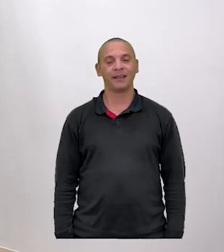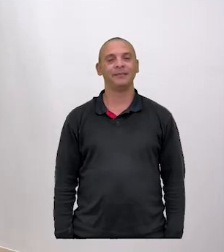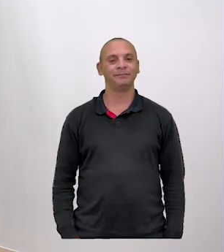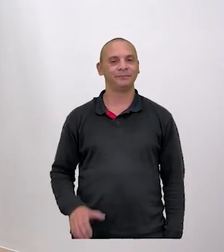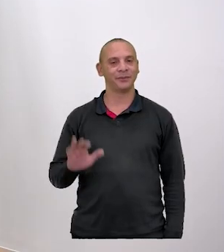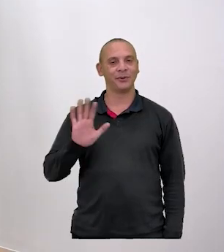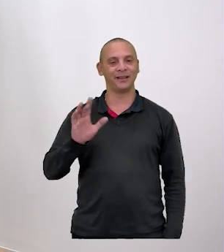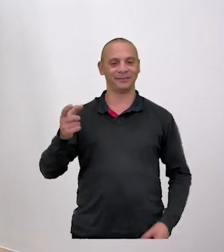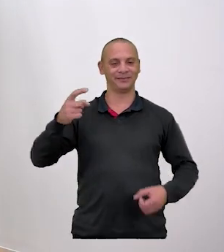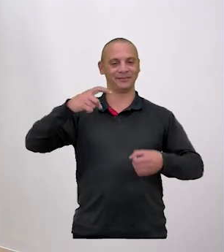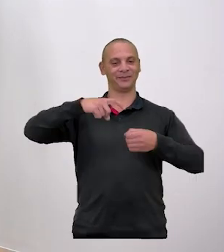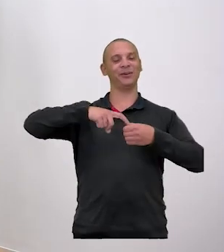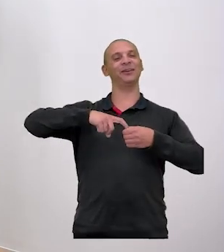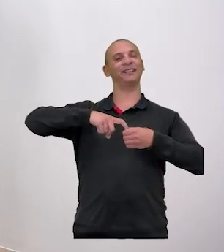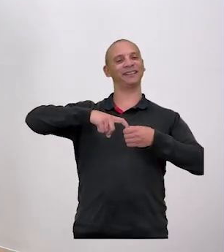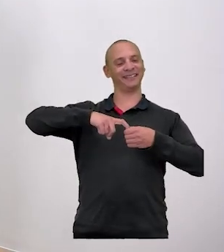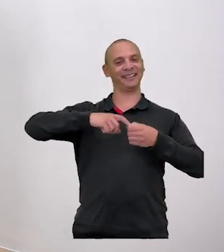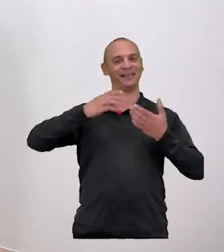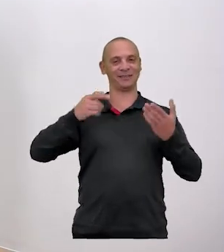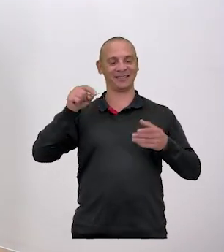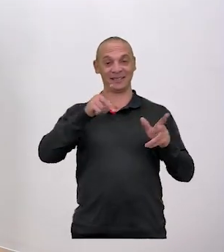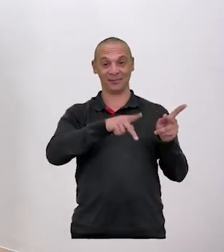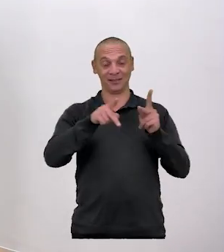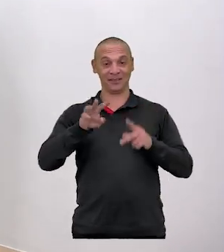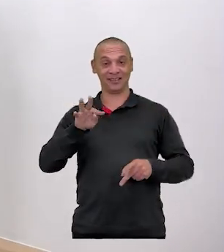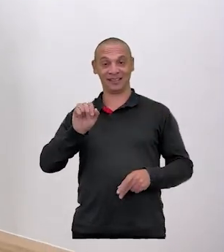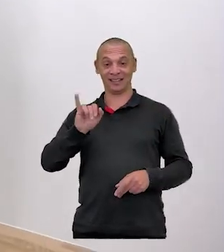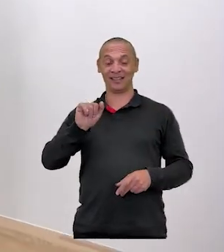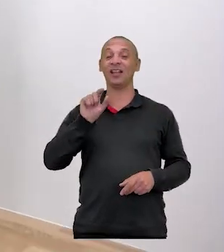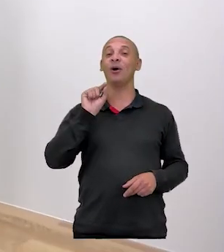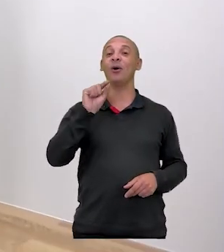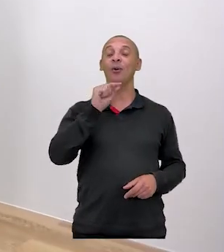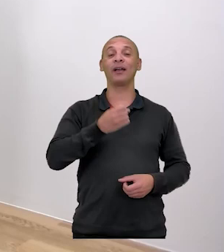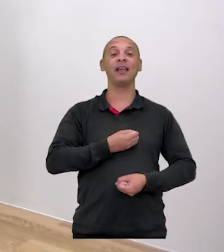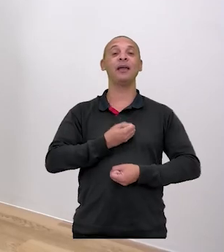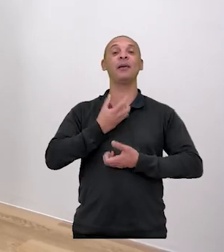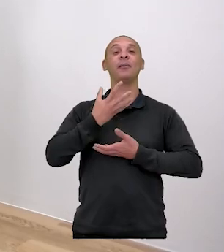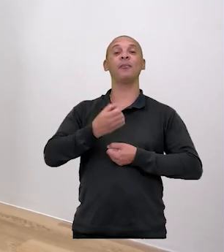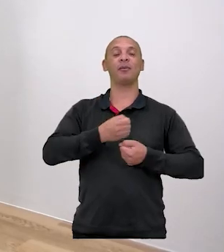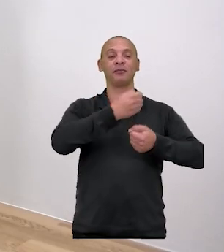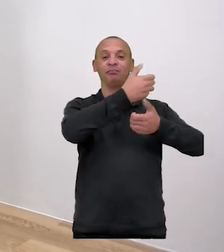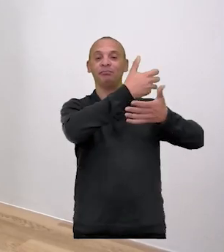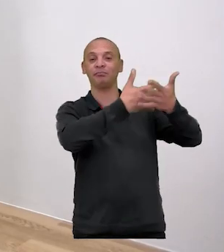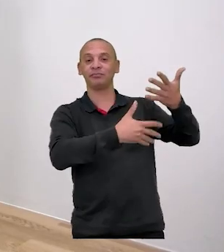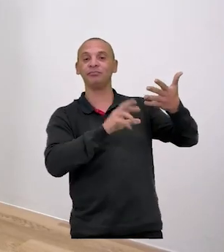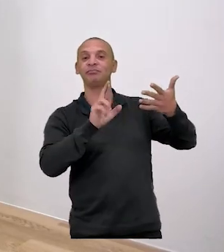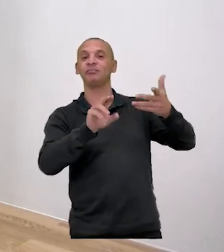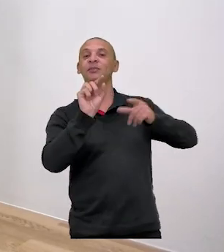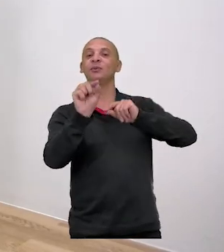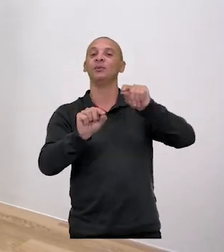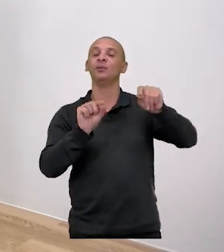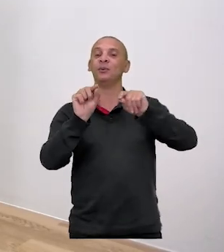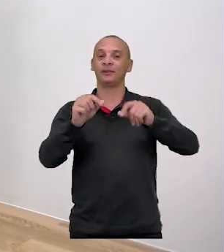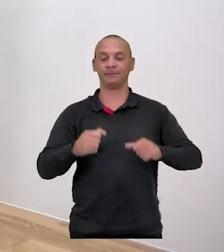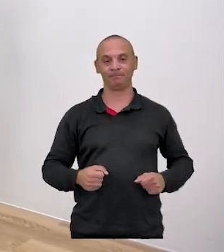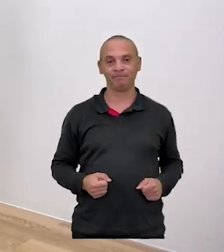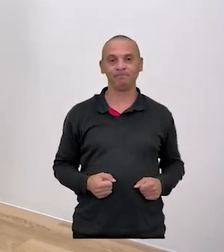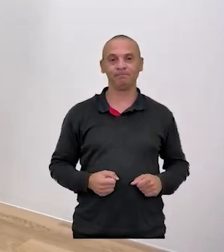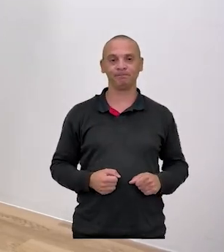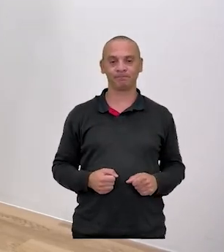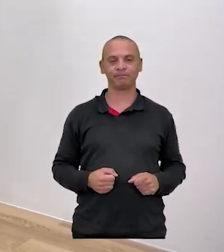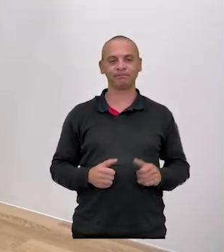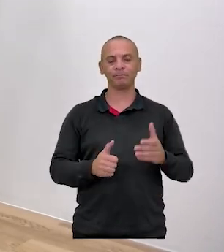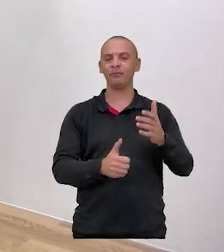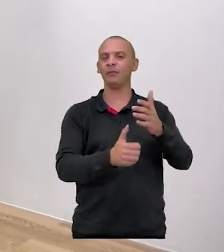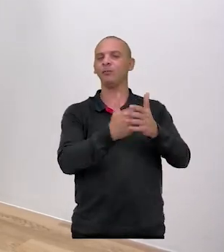Olá, então voltamos aqui, professora Tayana. O que é um poema, segundo nossos estudantes? Vamos lá, então.